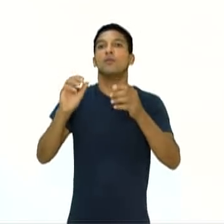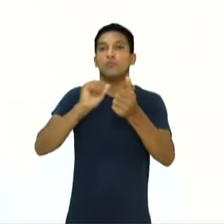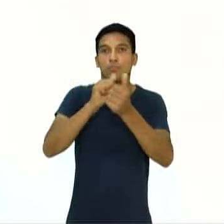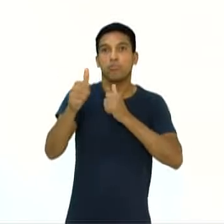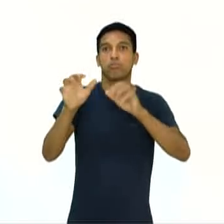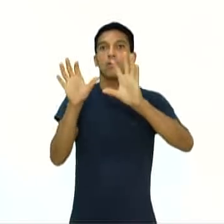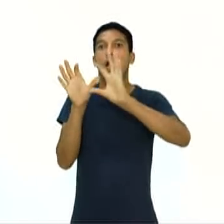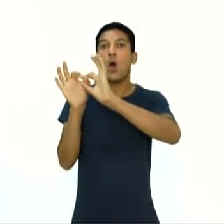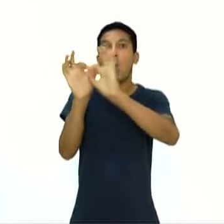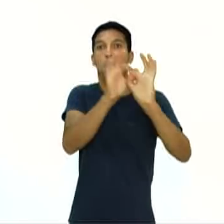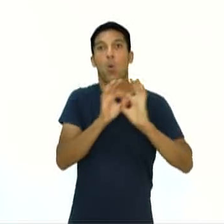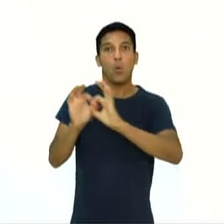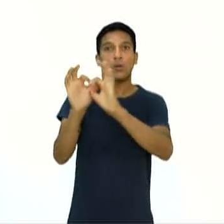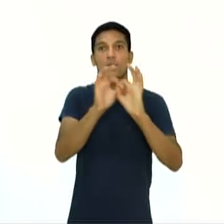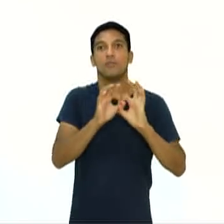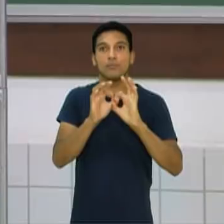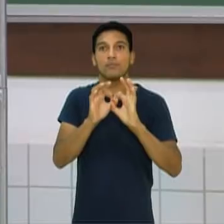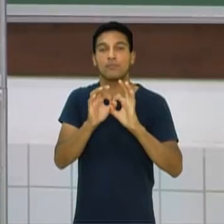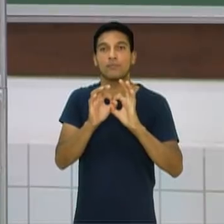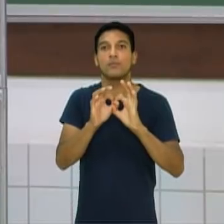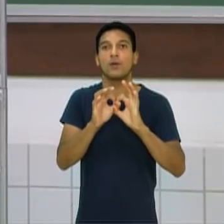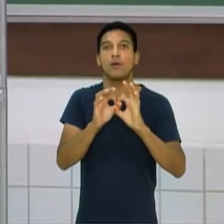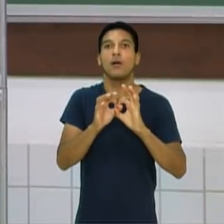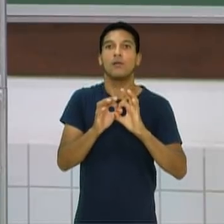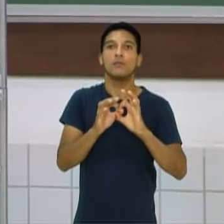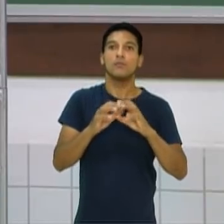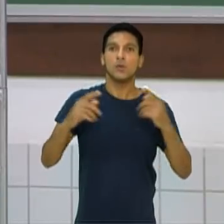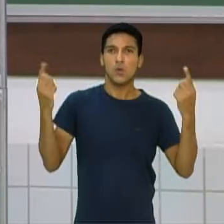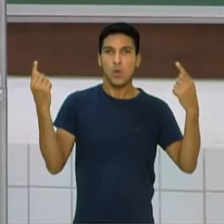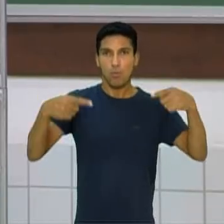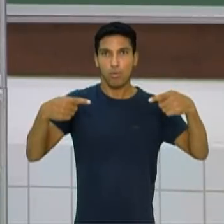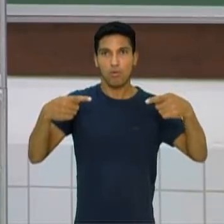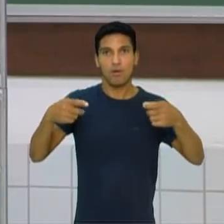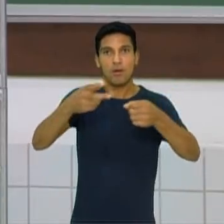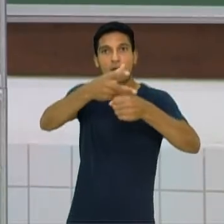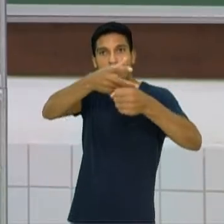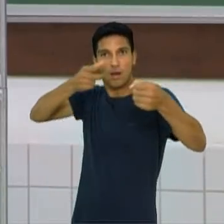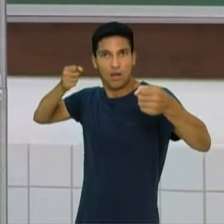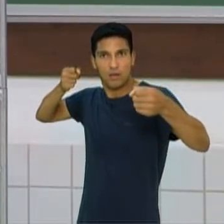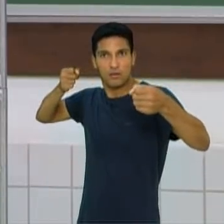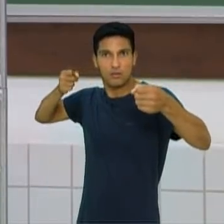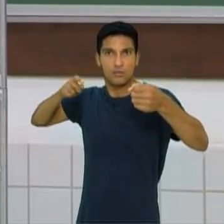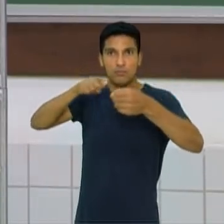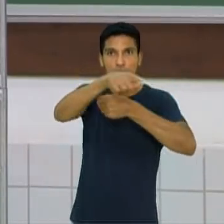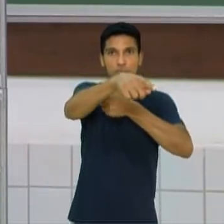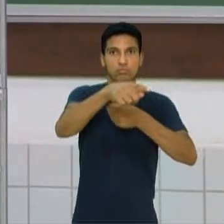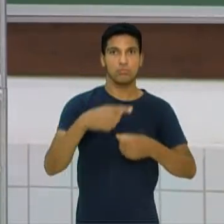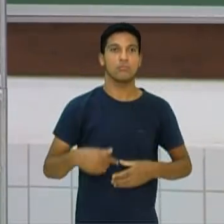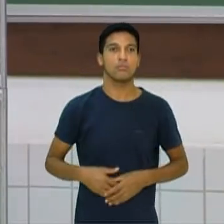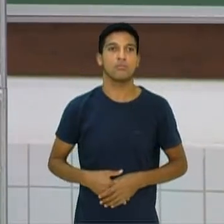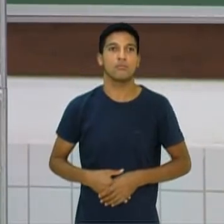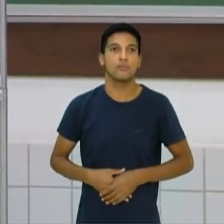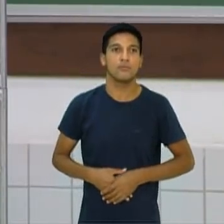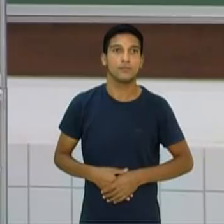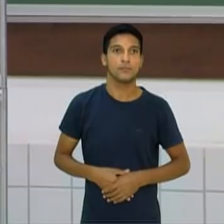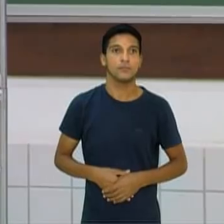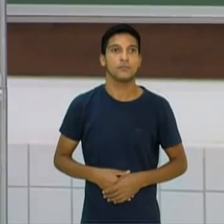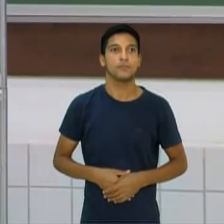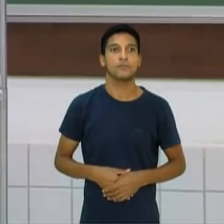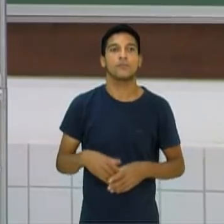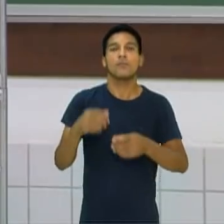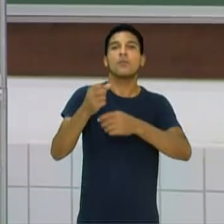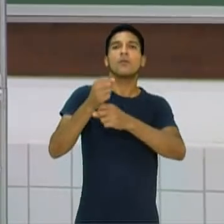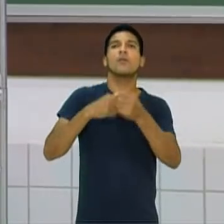né? Houve Atenas, a segunda edição, Paris 1900. Entre os anos de